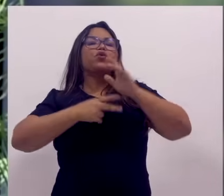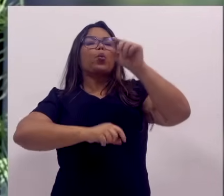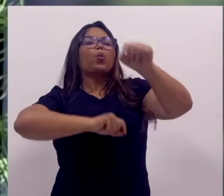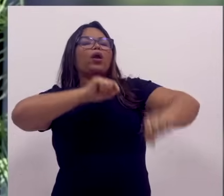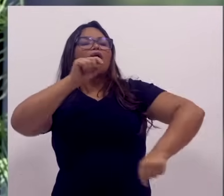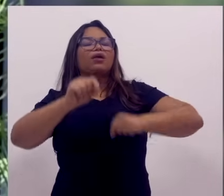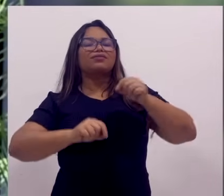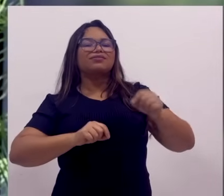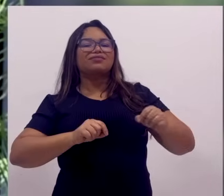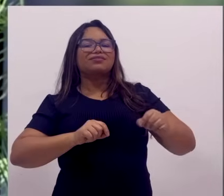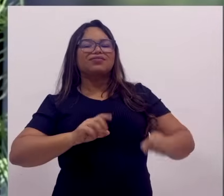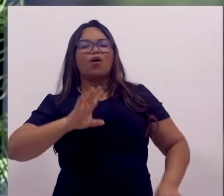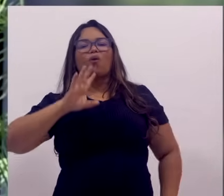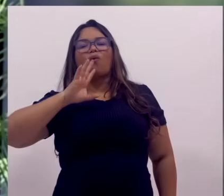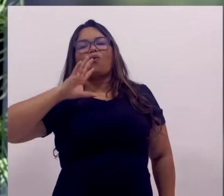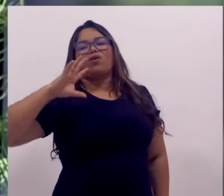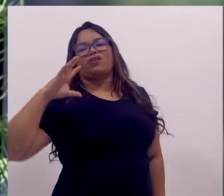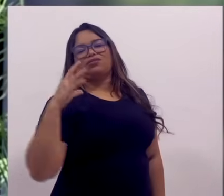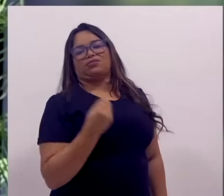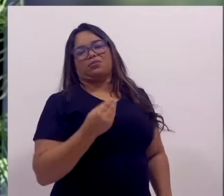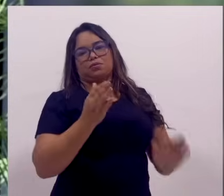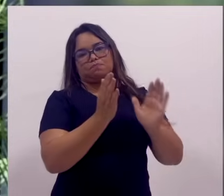ricos?